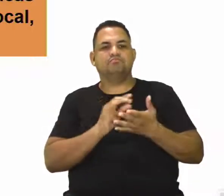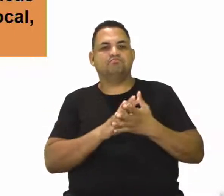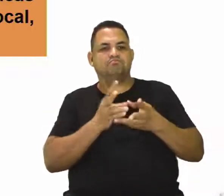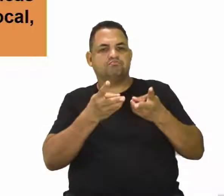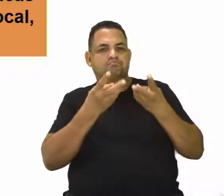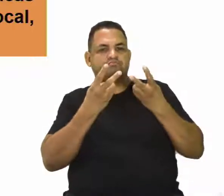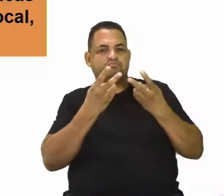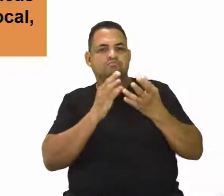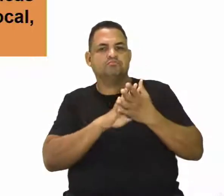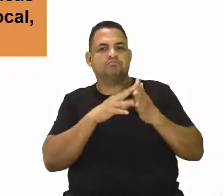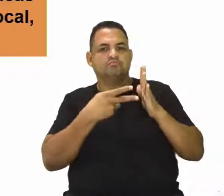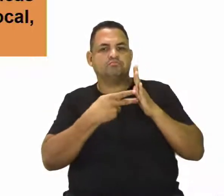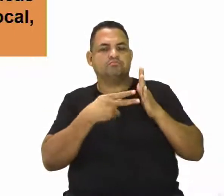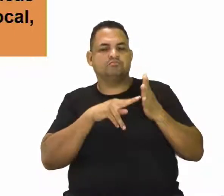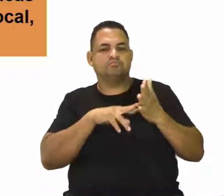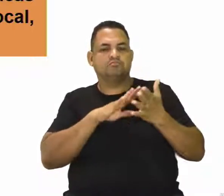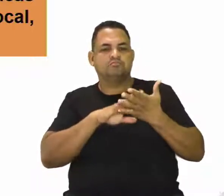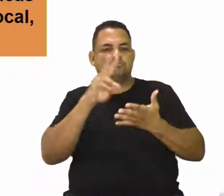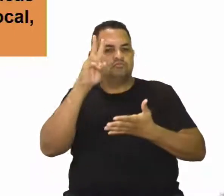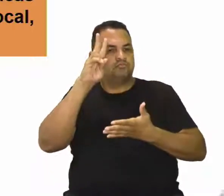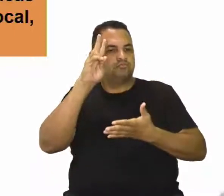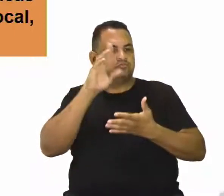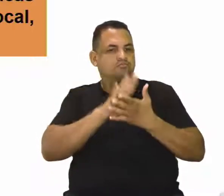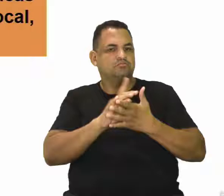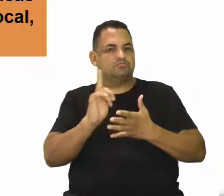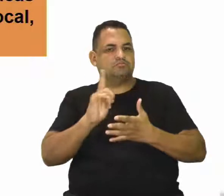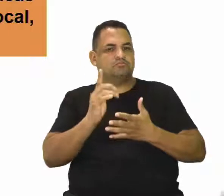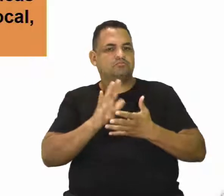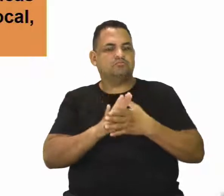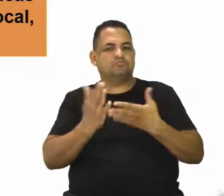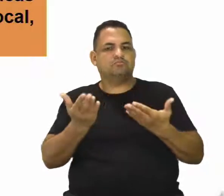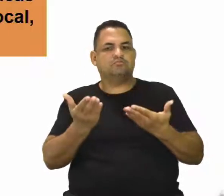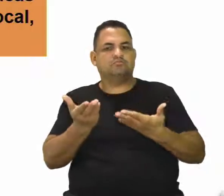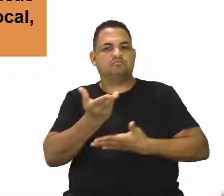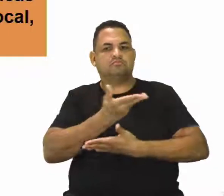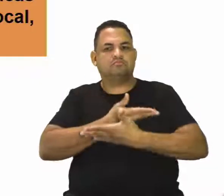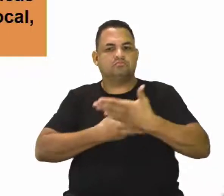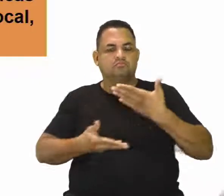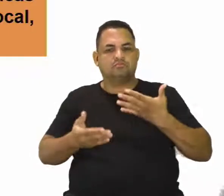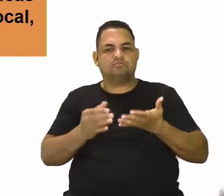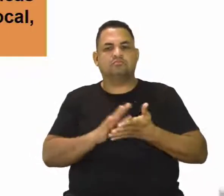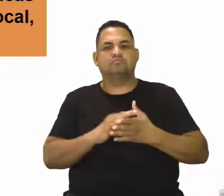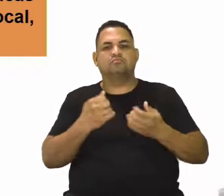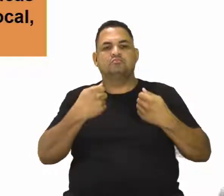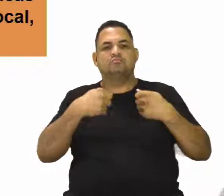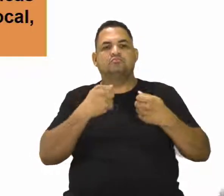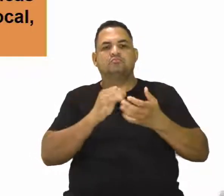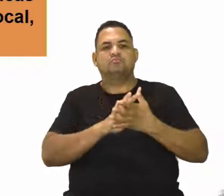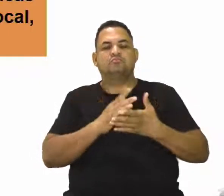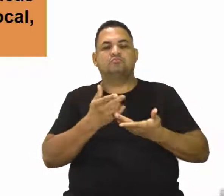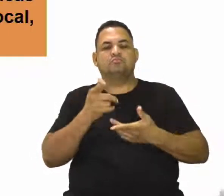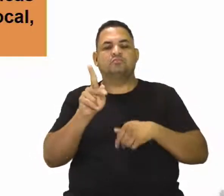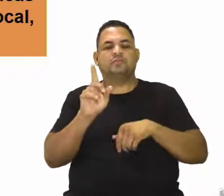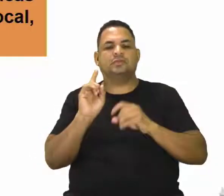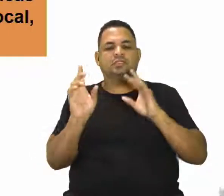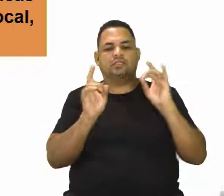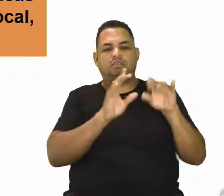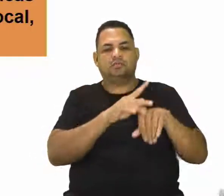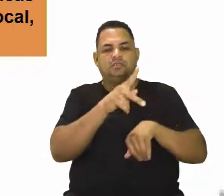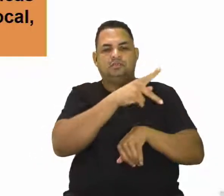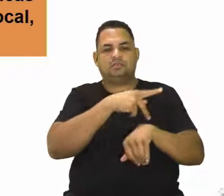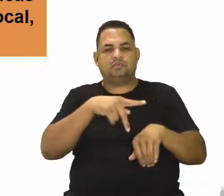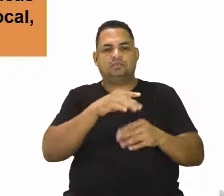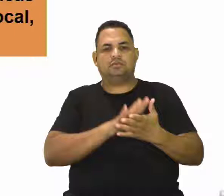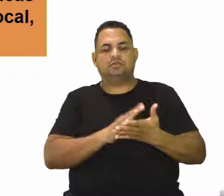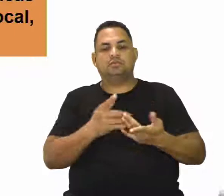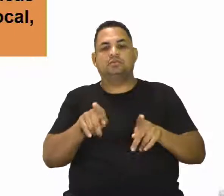identificar os significados históricos geográficos das relações de poder entre as nações.